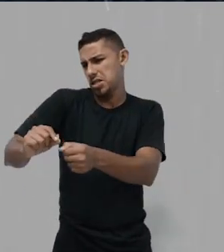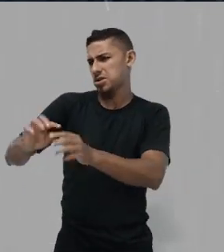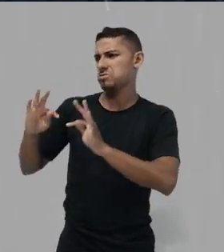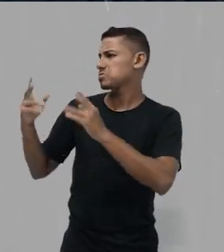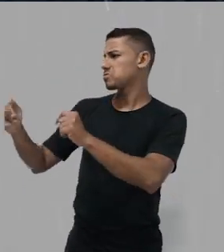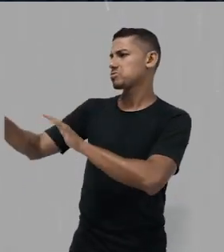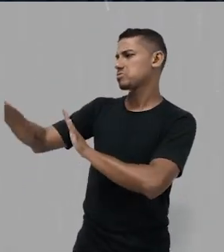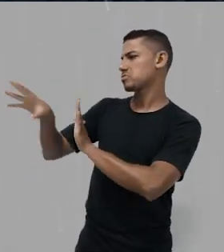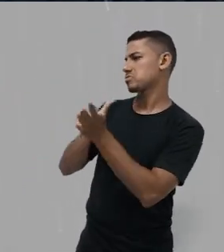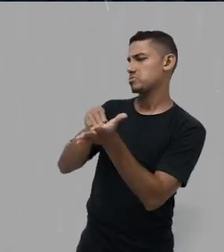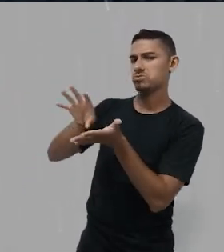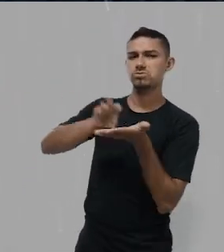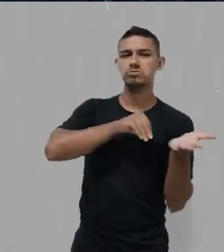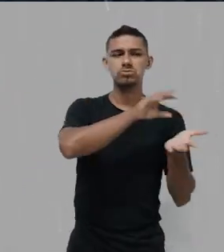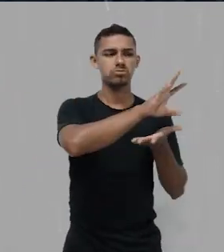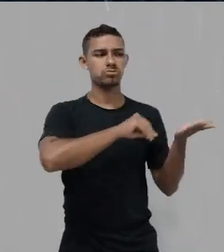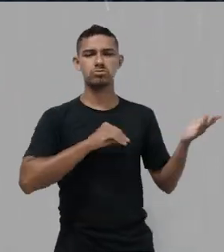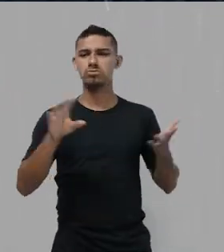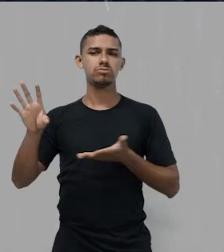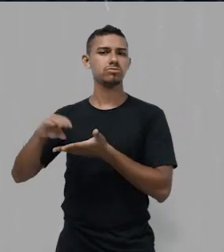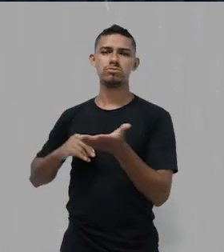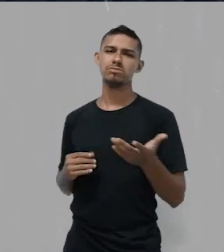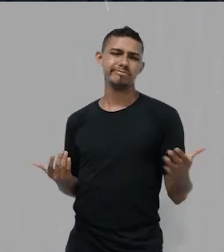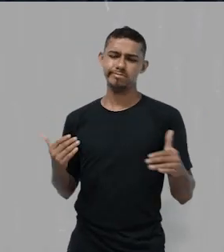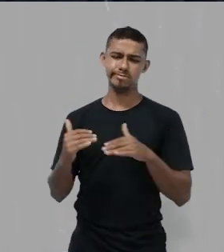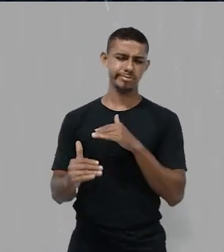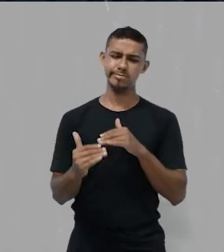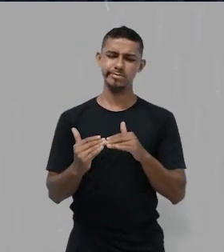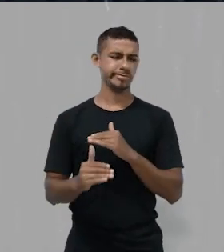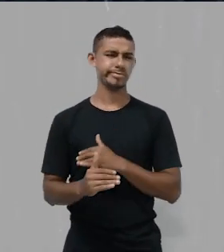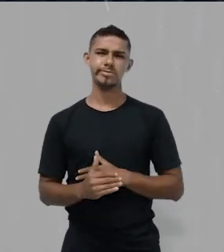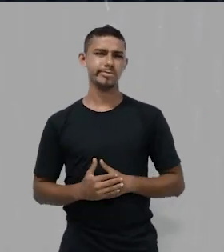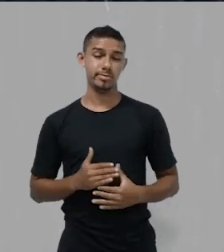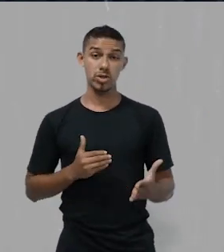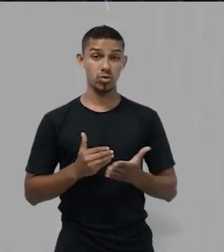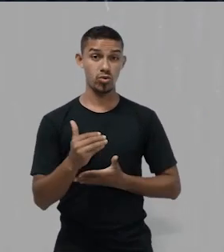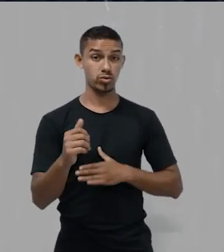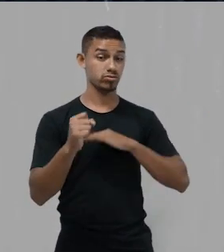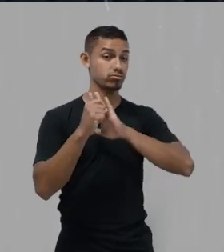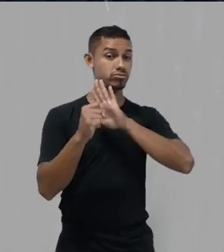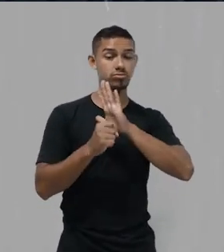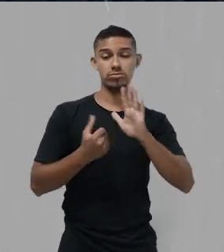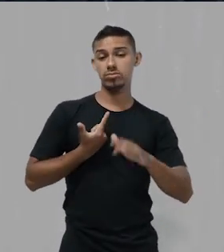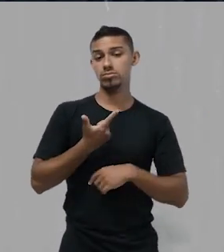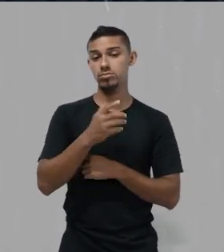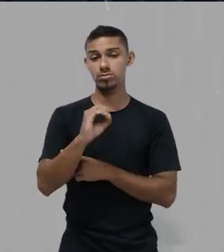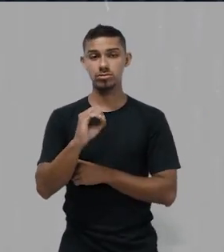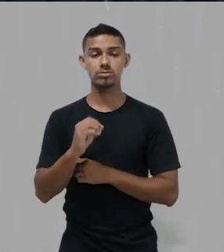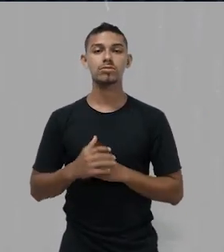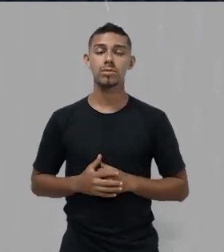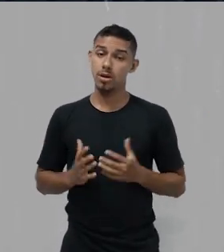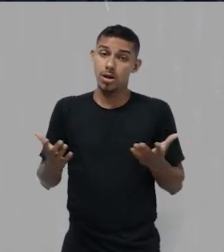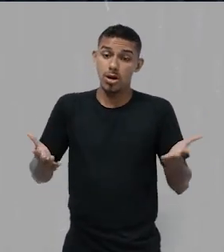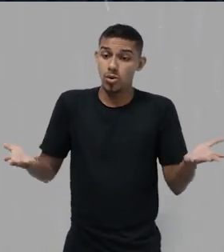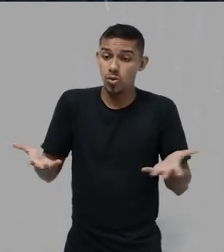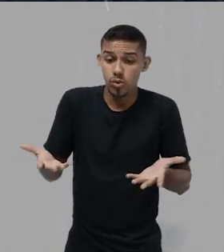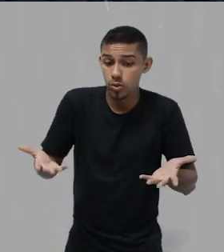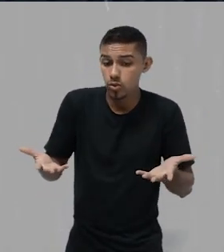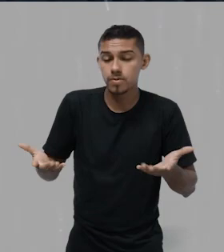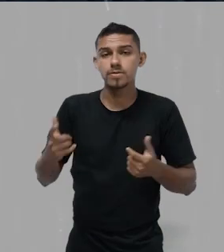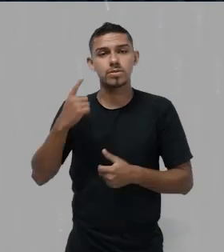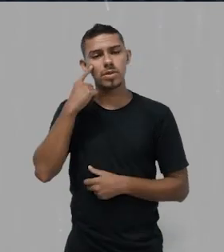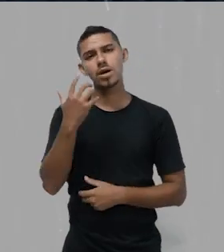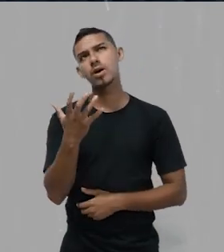todo mundo faz constantemente já não fazia tanto sentido no início do século XX. Na verdade, é o que a gente privilegia hoje.